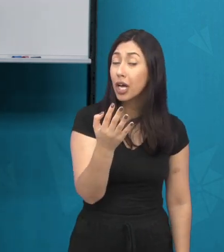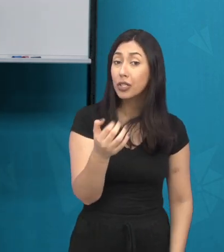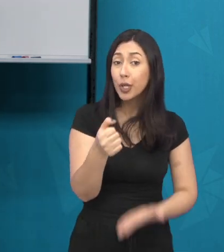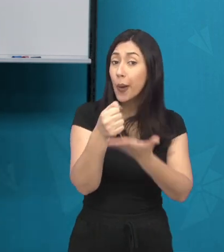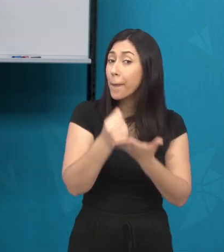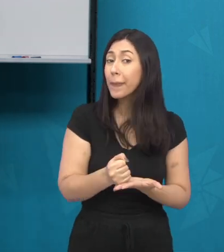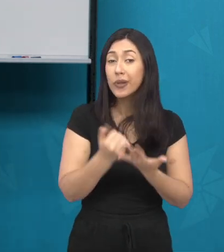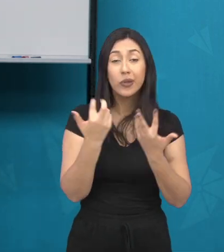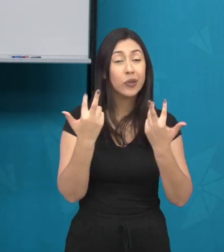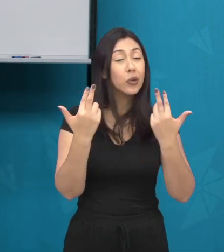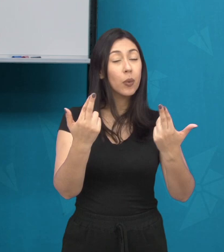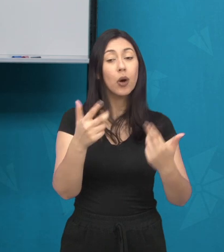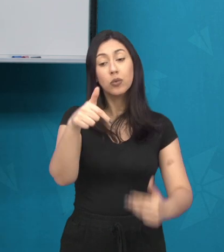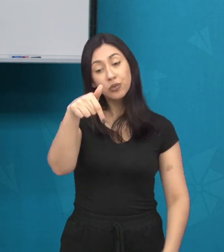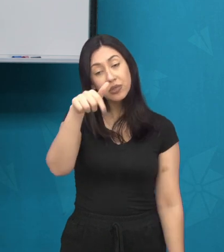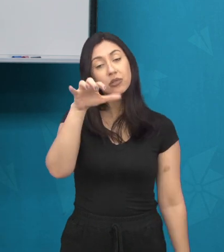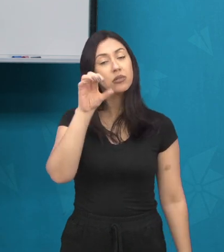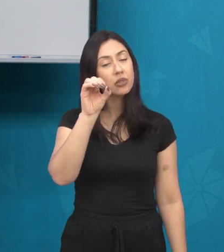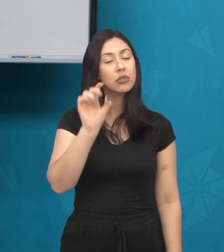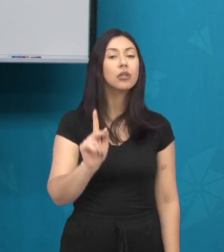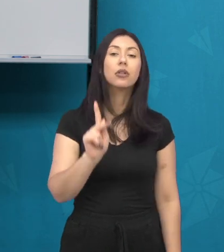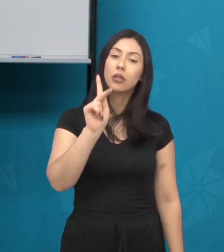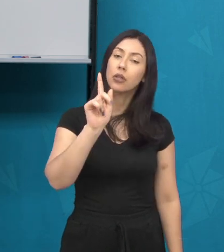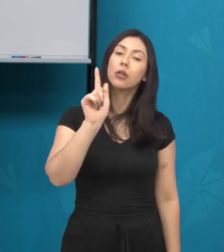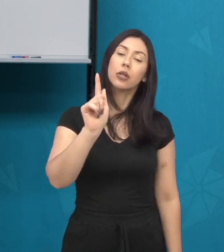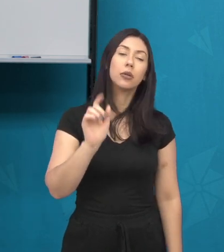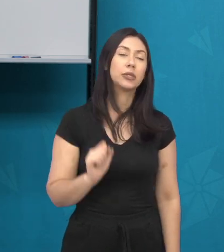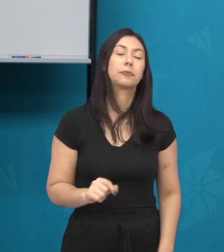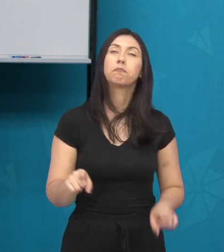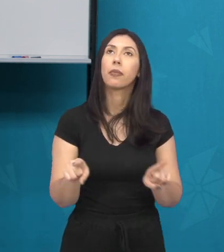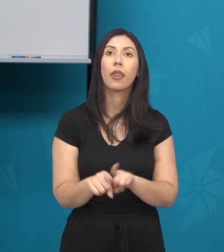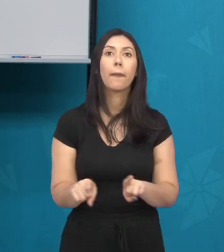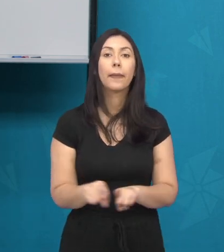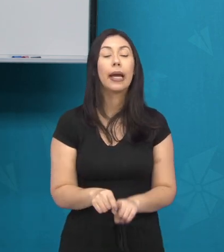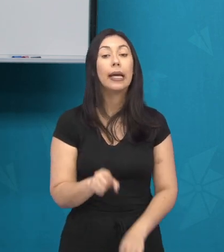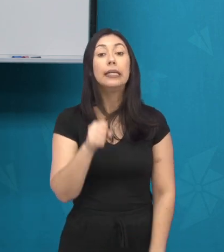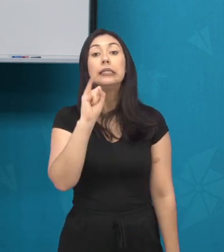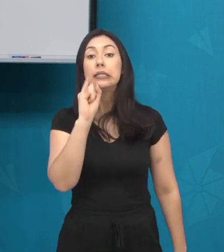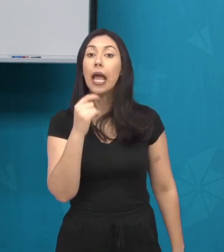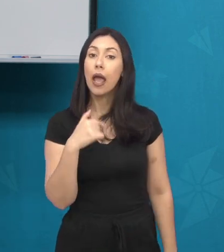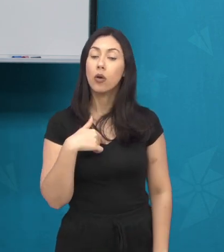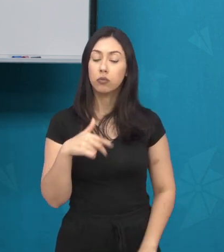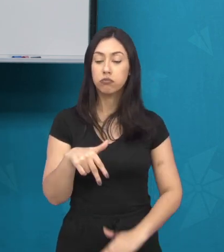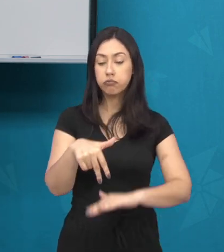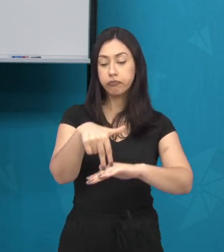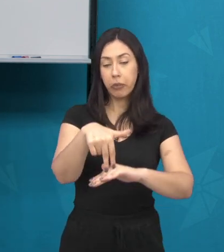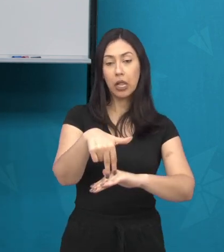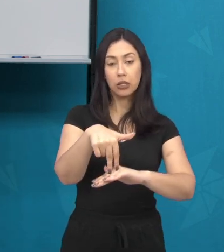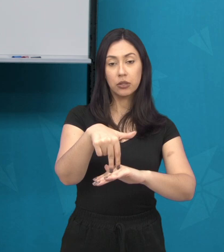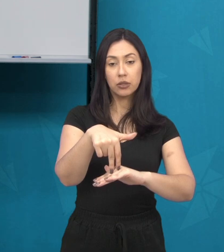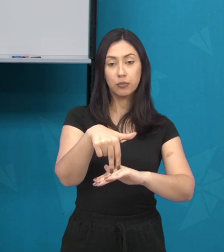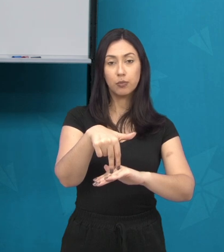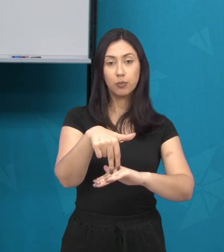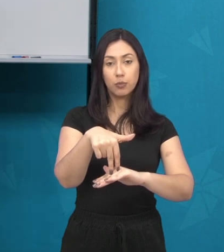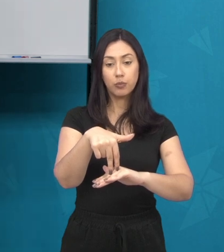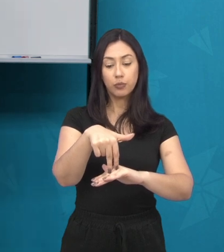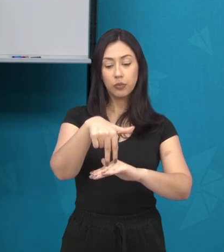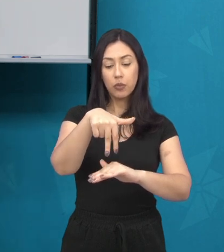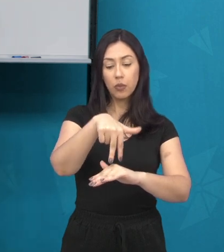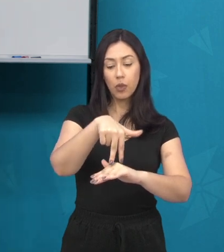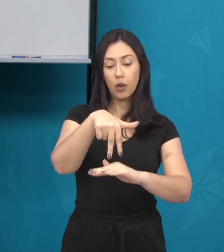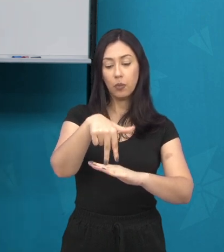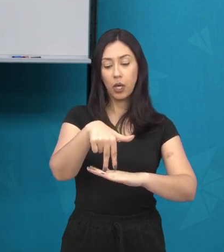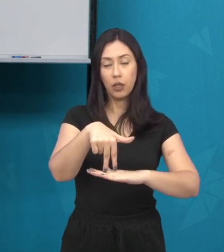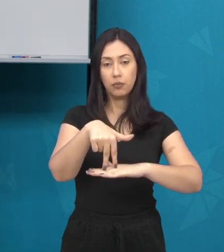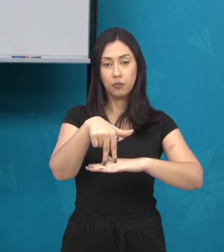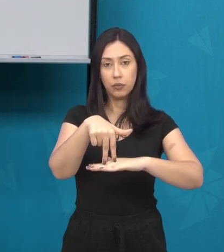70 kg o mesmo Vale eh para por exemplo se eu tô sobre uma balança com os